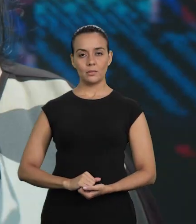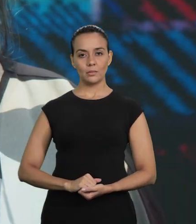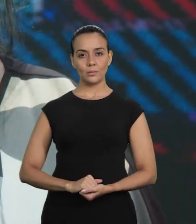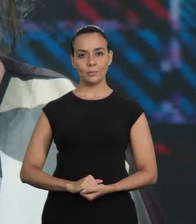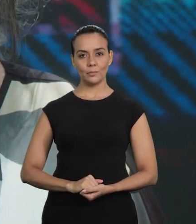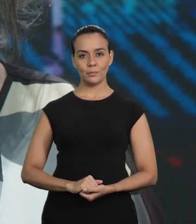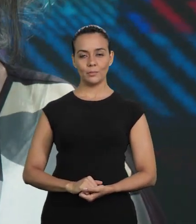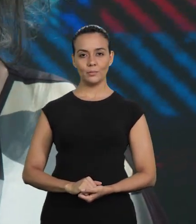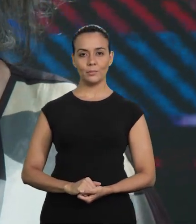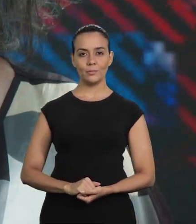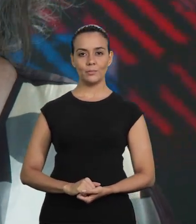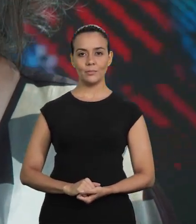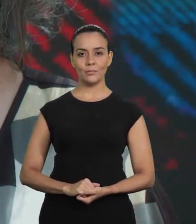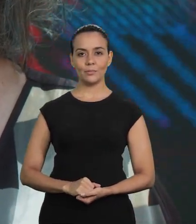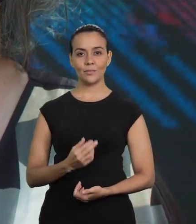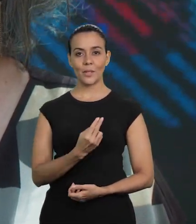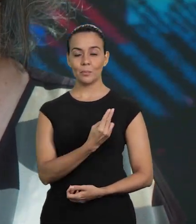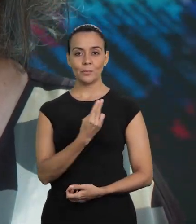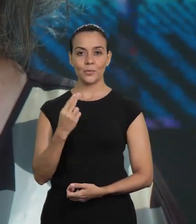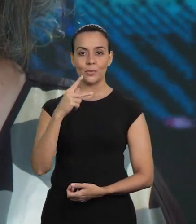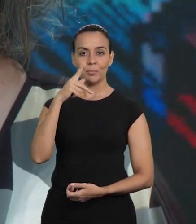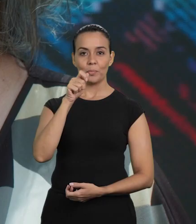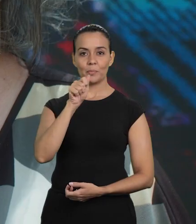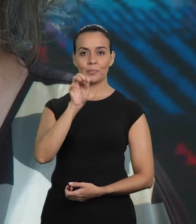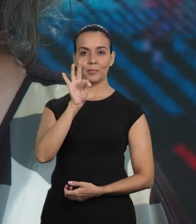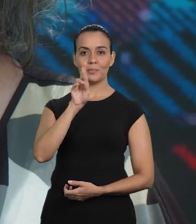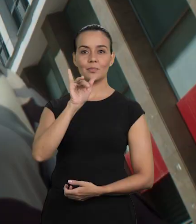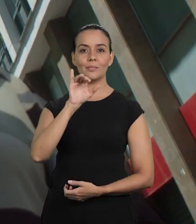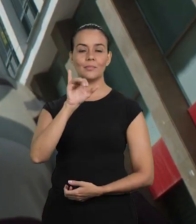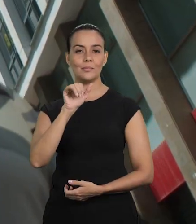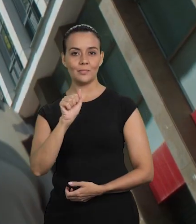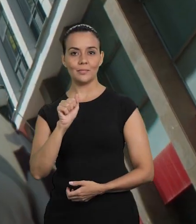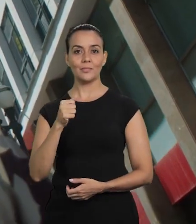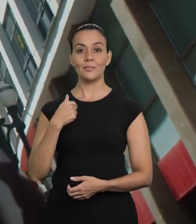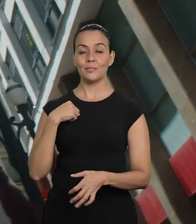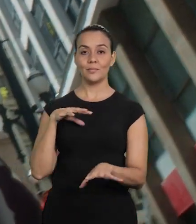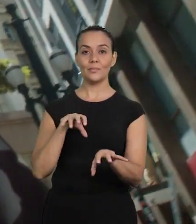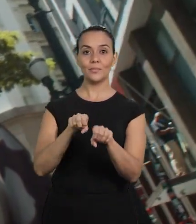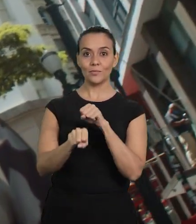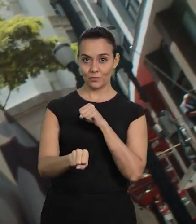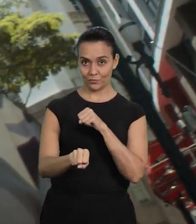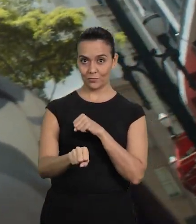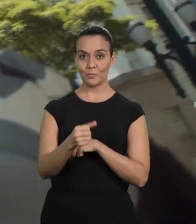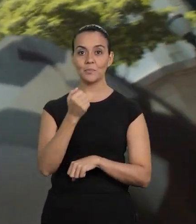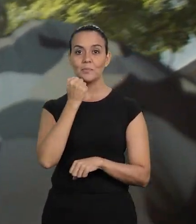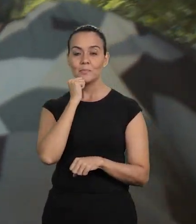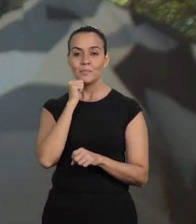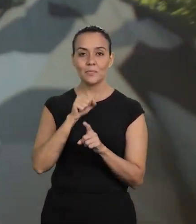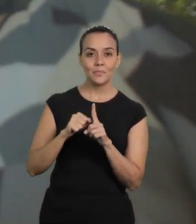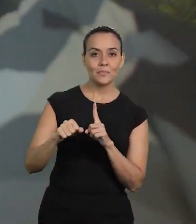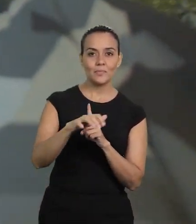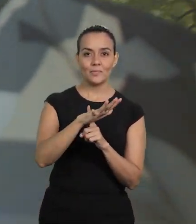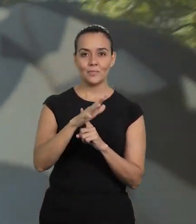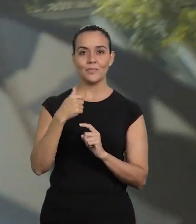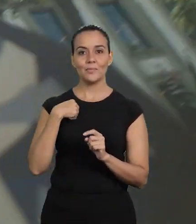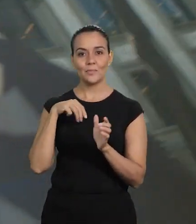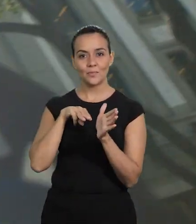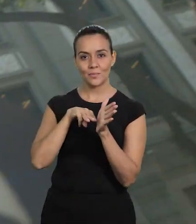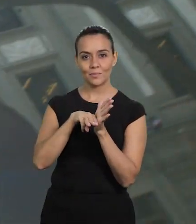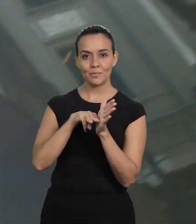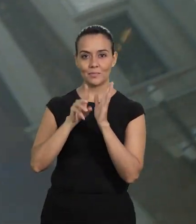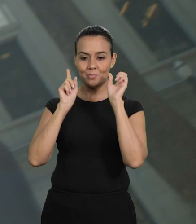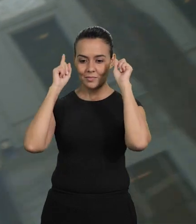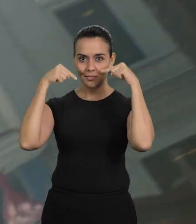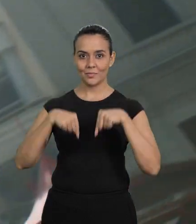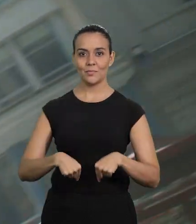Meu nome é Patrícia Santana, eu sou formada em Ciências Sociais na Unicamp, fiz meu mestrado em Antropologia, doutorado